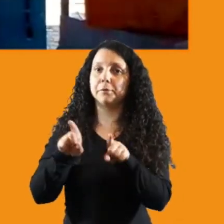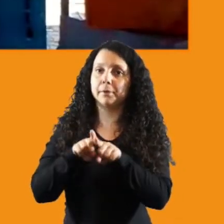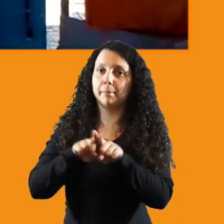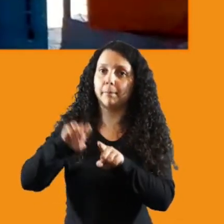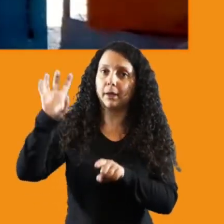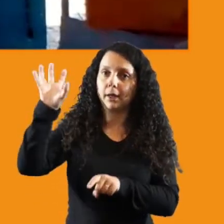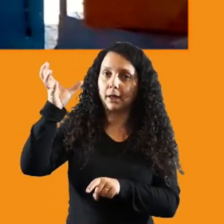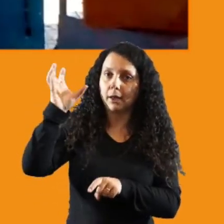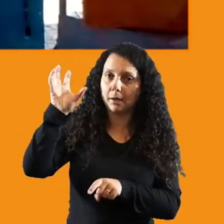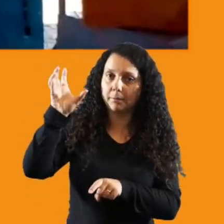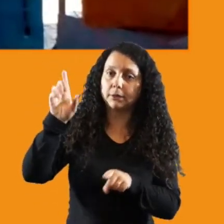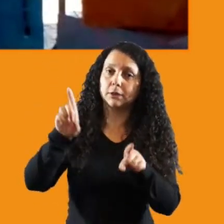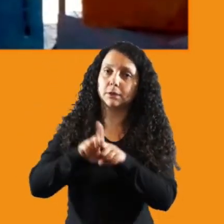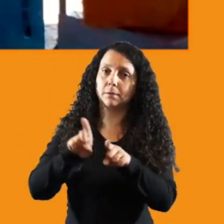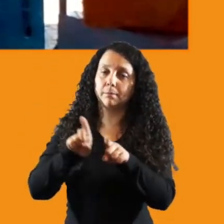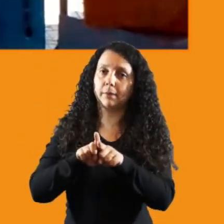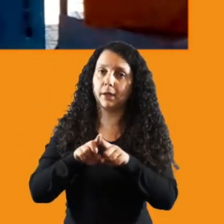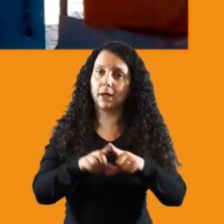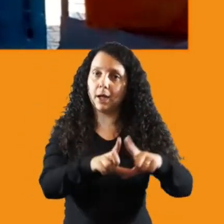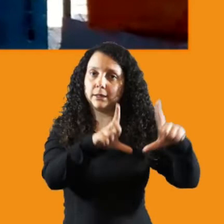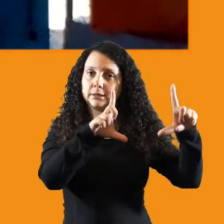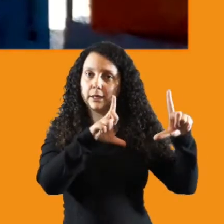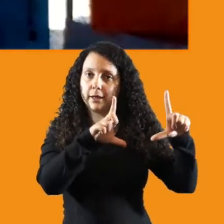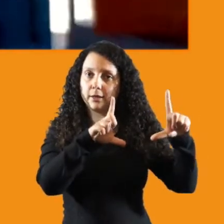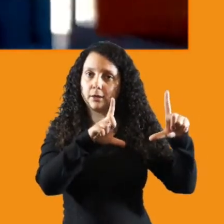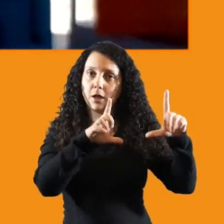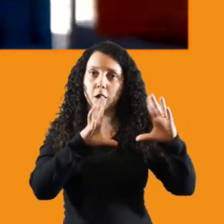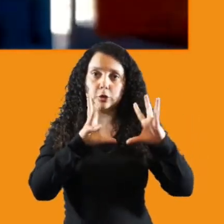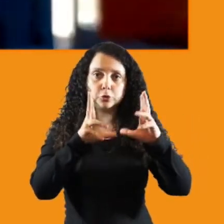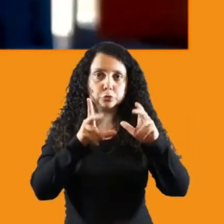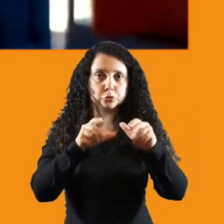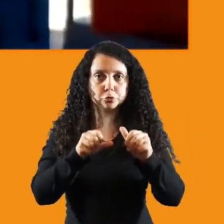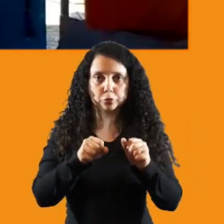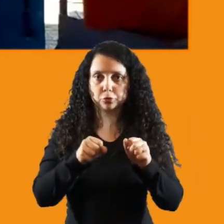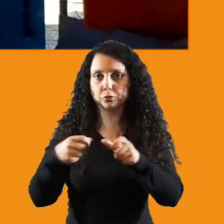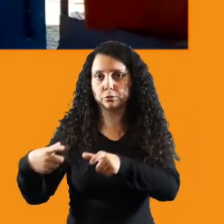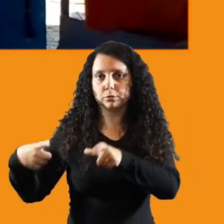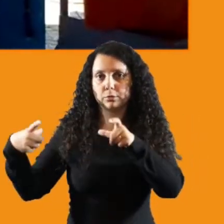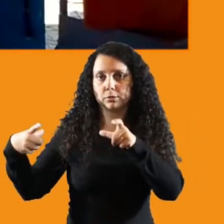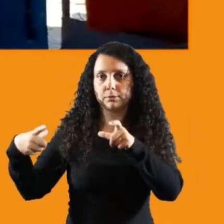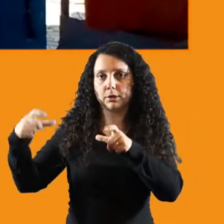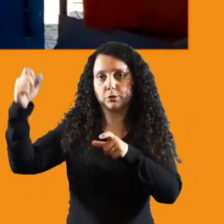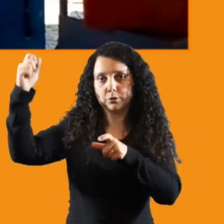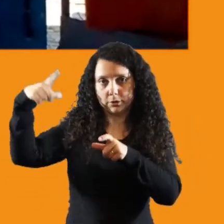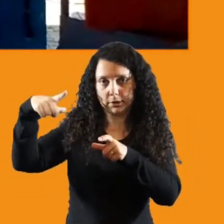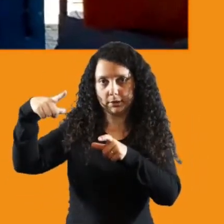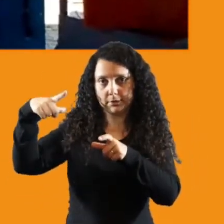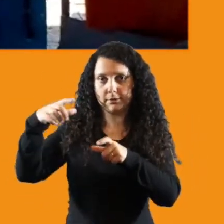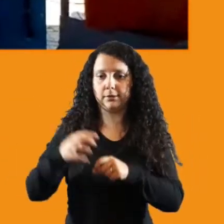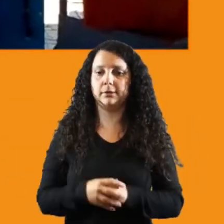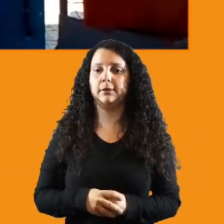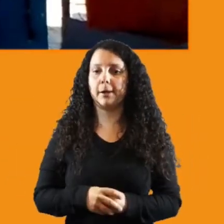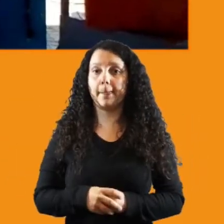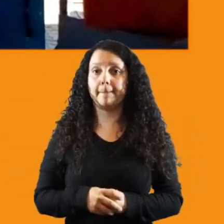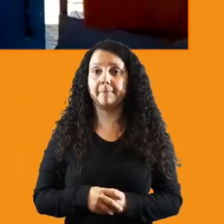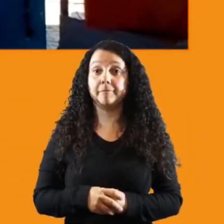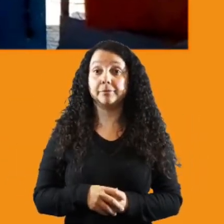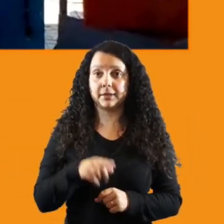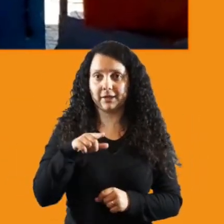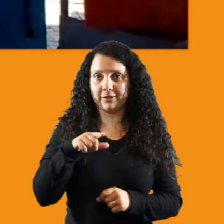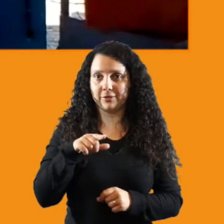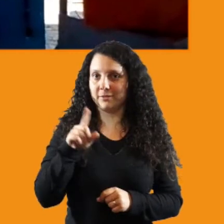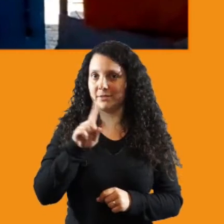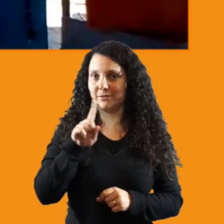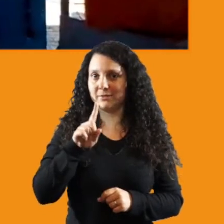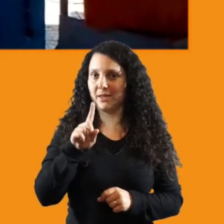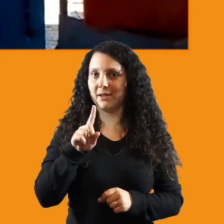Isso. De espaços. E agora nós vamos fazer. Isso não estava no circuito, tá, gurizada? Não estava. Então a gente Só um vai ver.